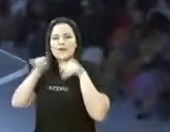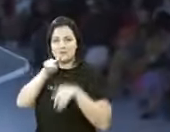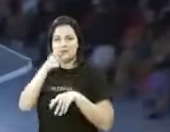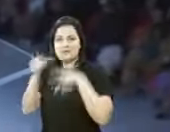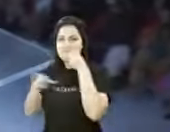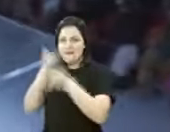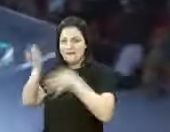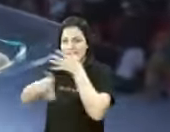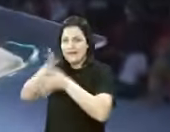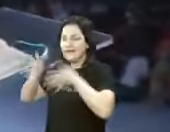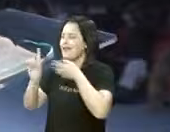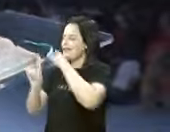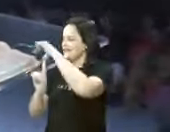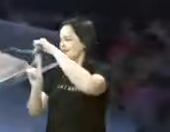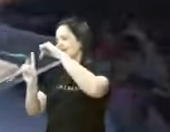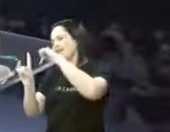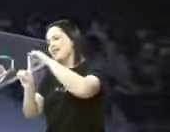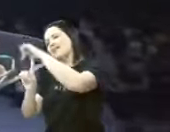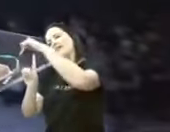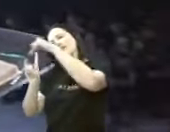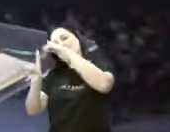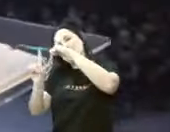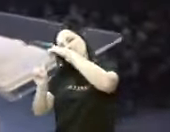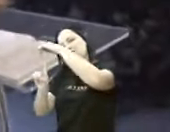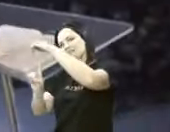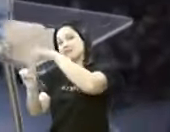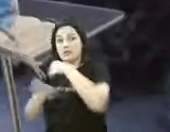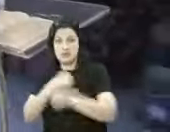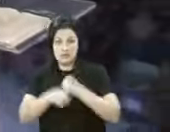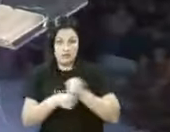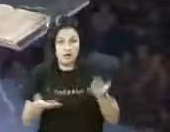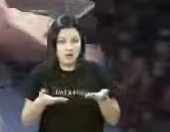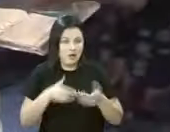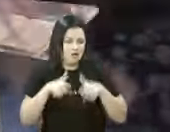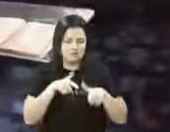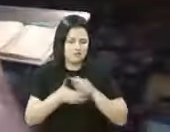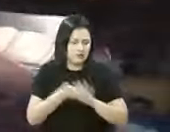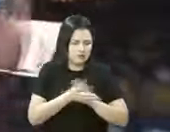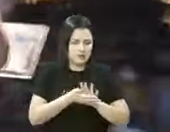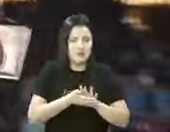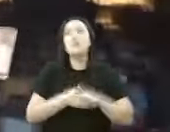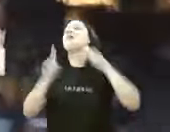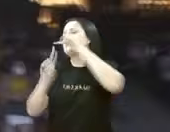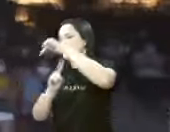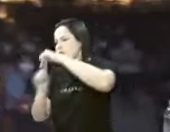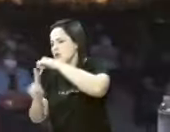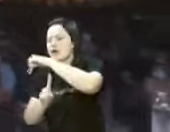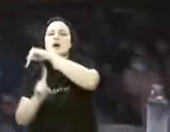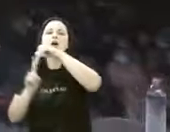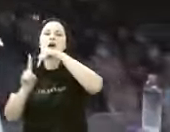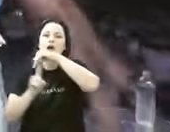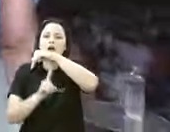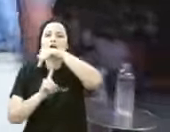esse ano eu não trabalho mais com nada, santo, não conta mais comigo, santo, não tem como parar quando eu estou